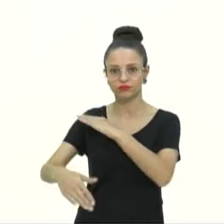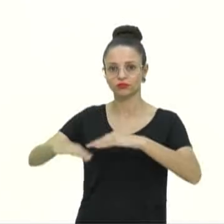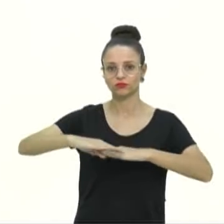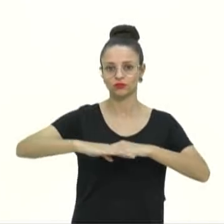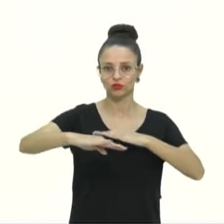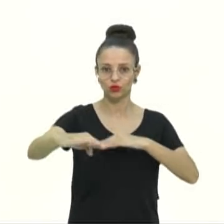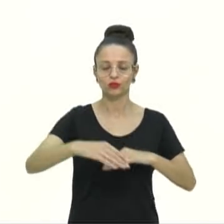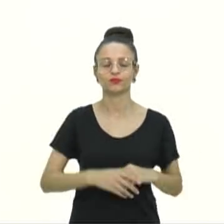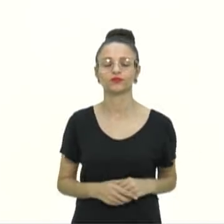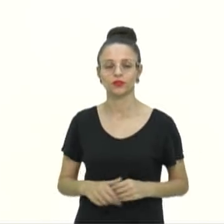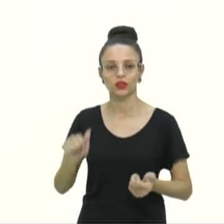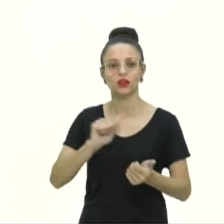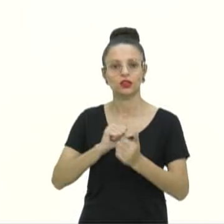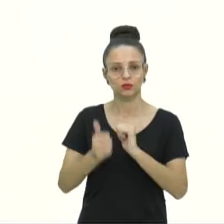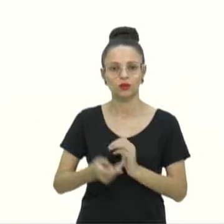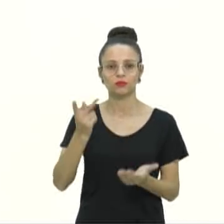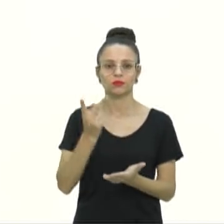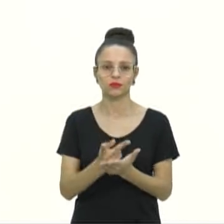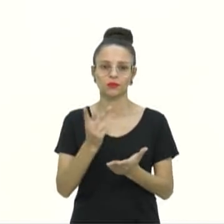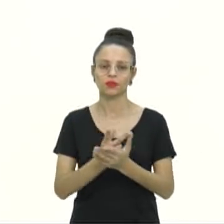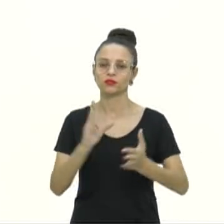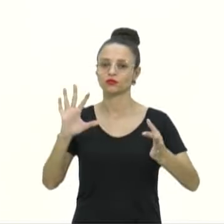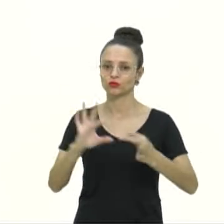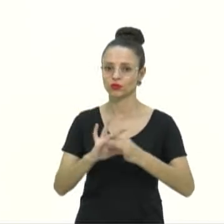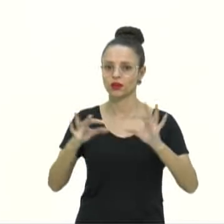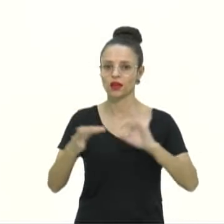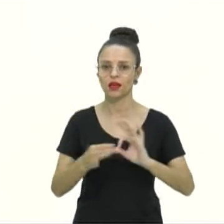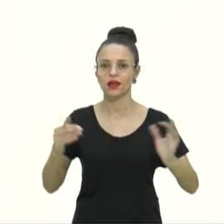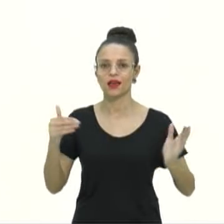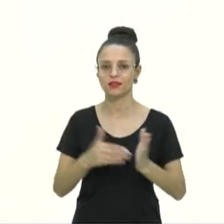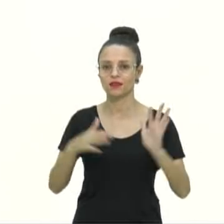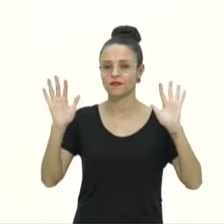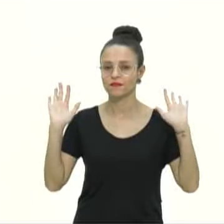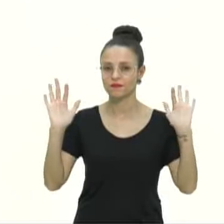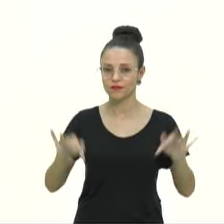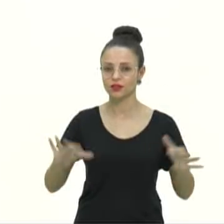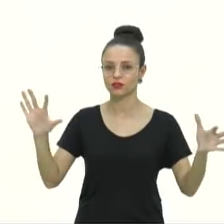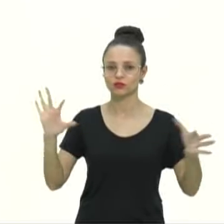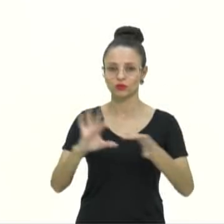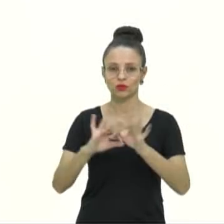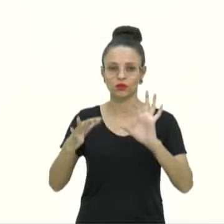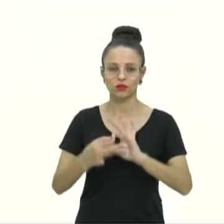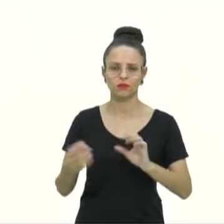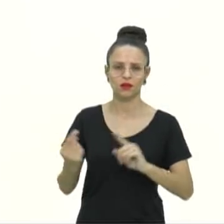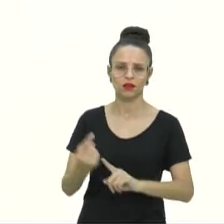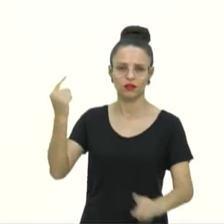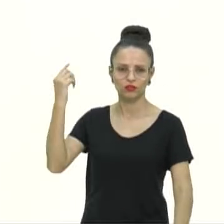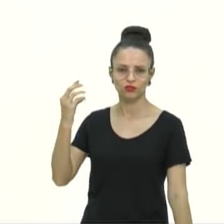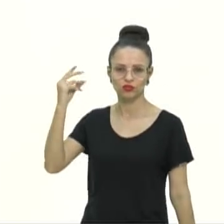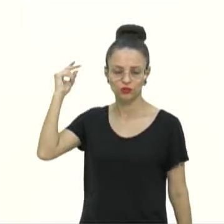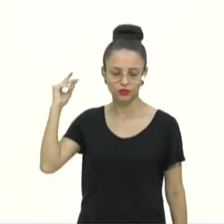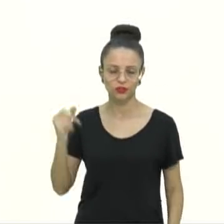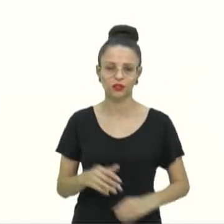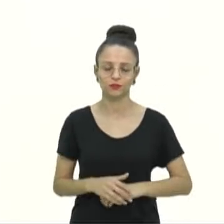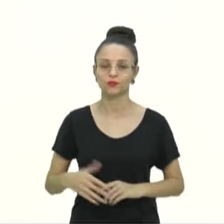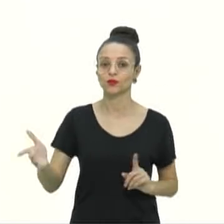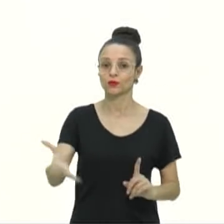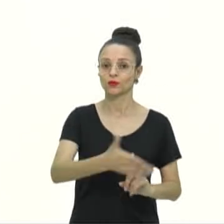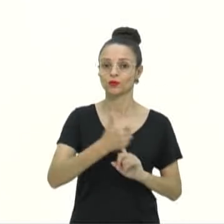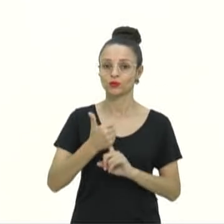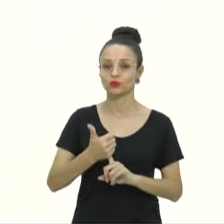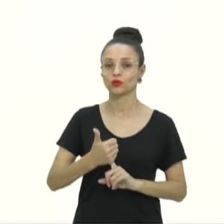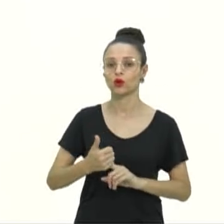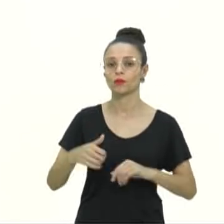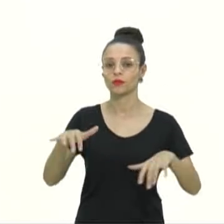O esporte permaneceu nos Jogos Olímpicos até o fim dos Jogos Olímpicos da Antiguidade. Com o domínio do Império Romano sobre os